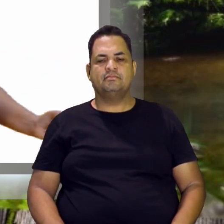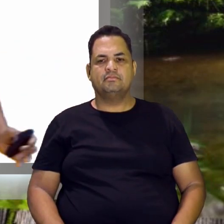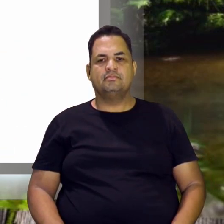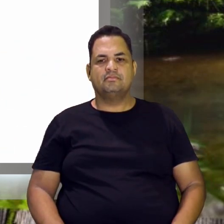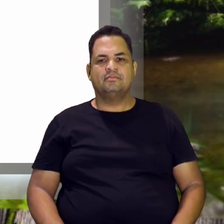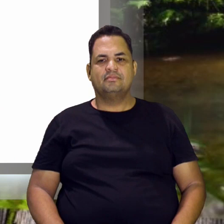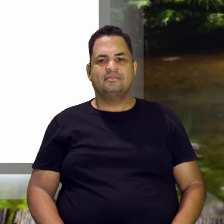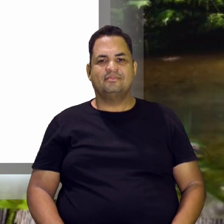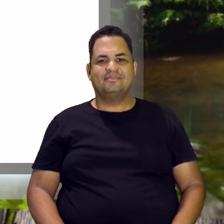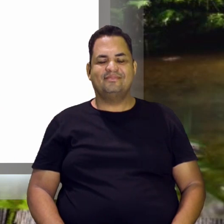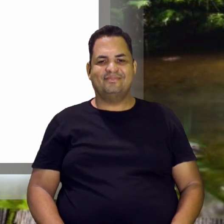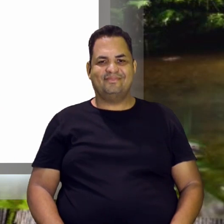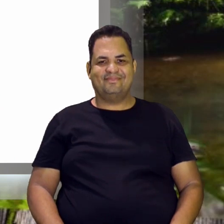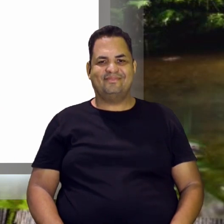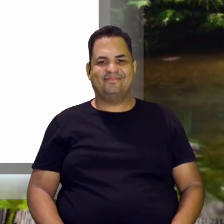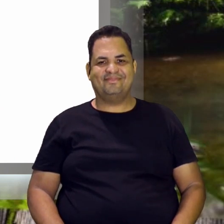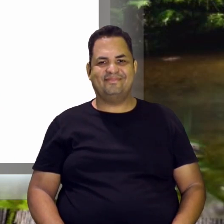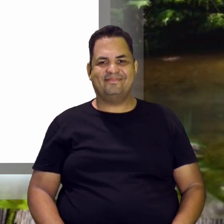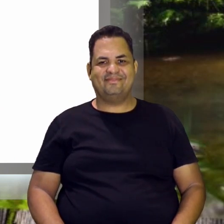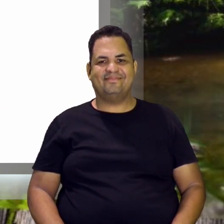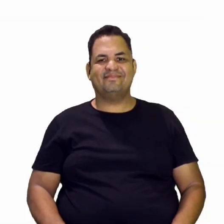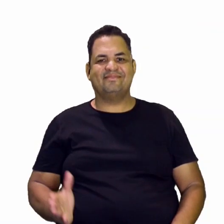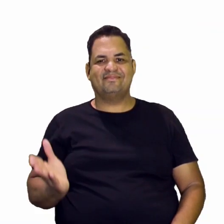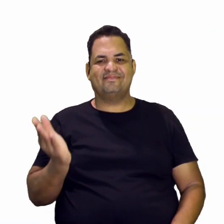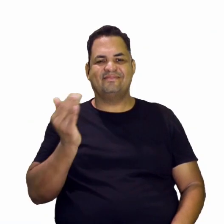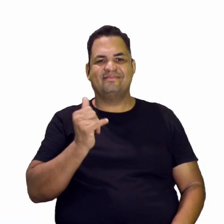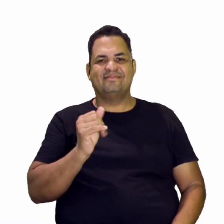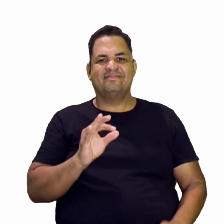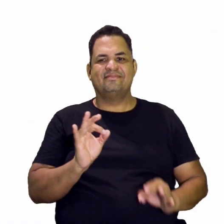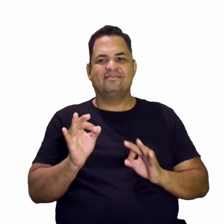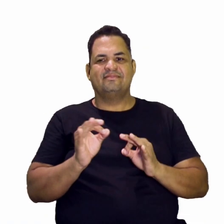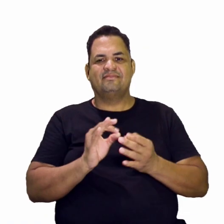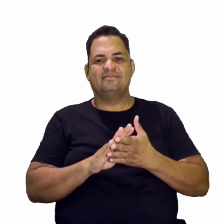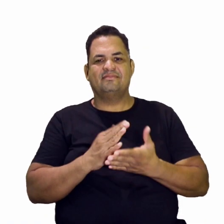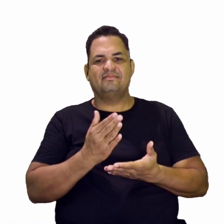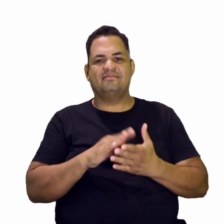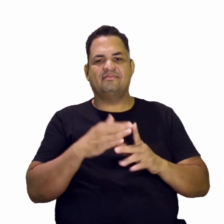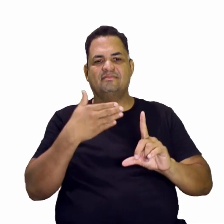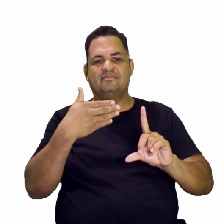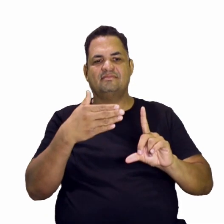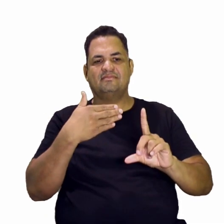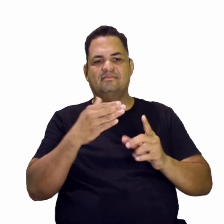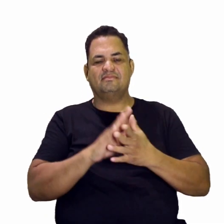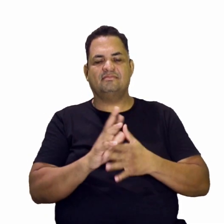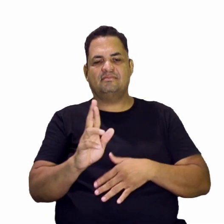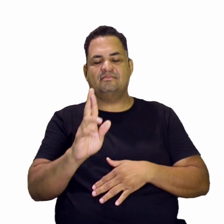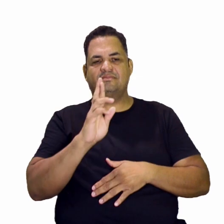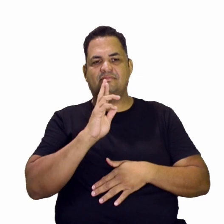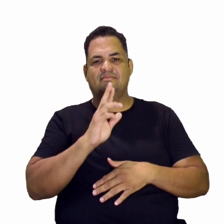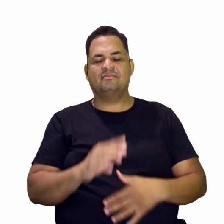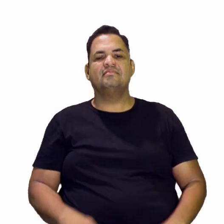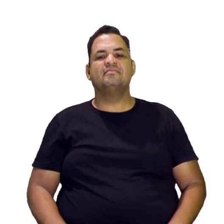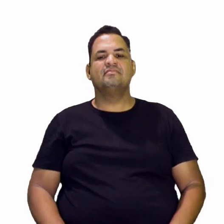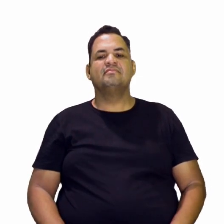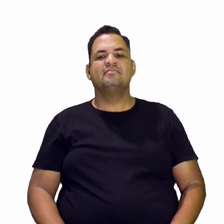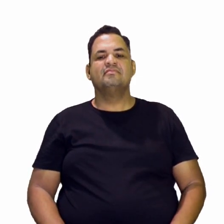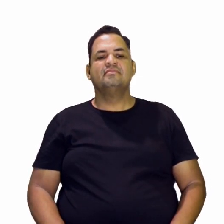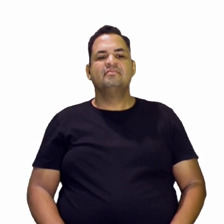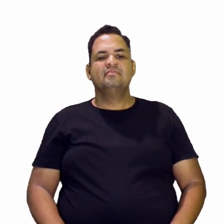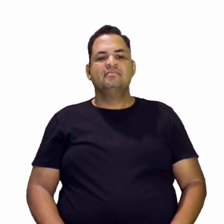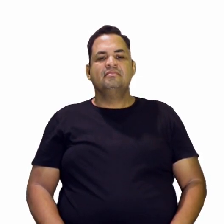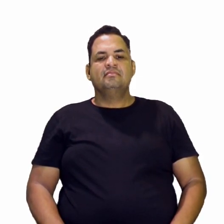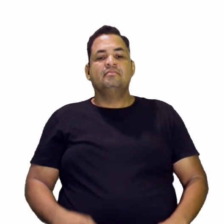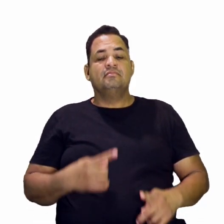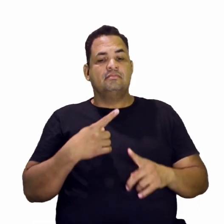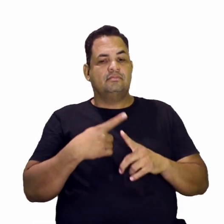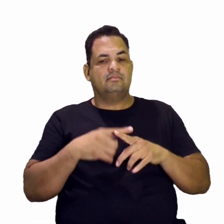sair do campo aqui, né? Vamos lá, então? Vamos jogar lá no nosso quadro a resposta. Olha lá. Devido ao fato